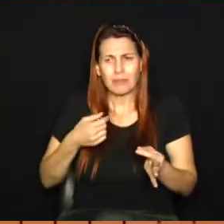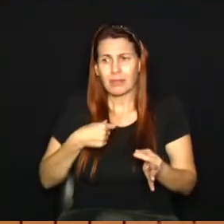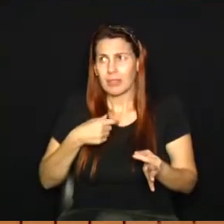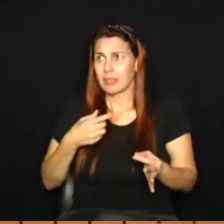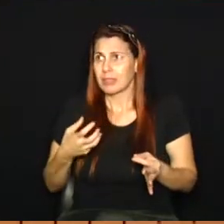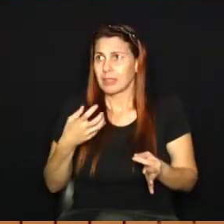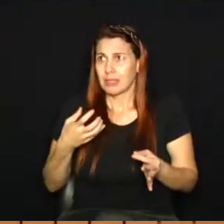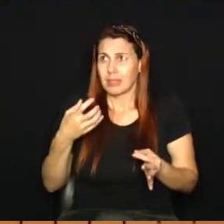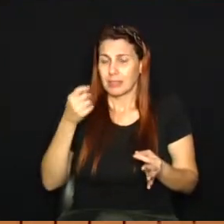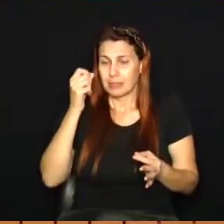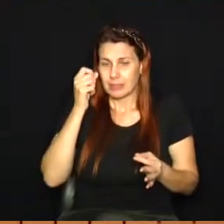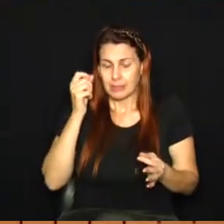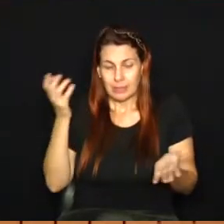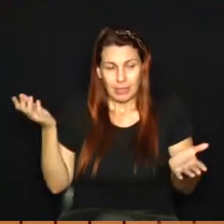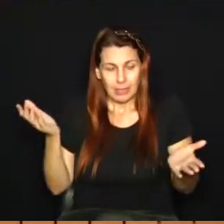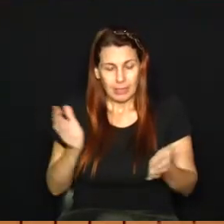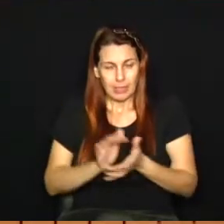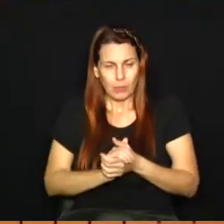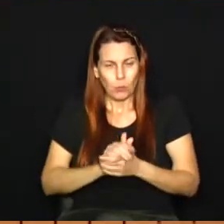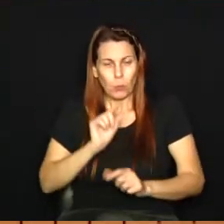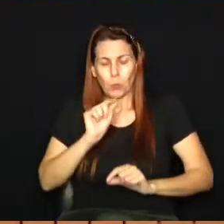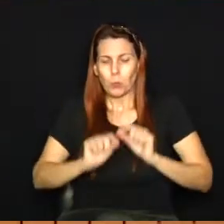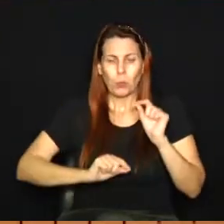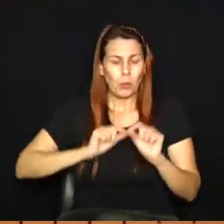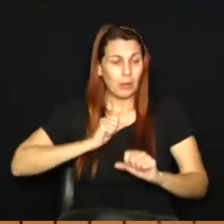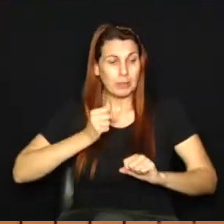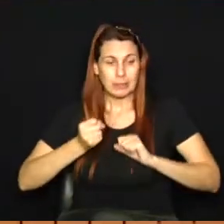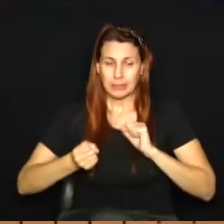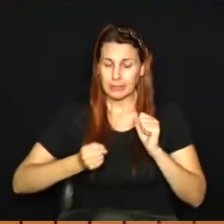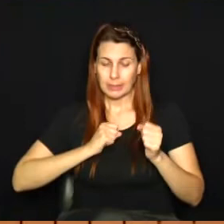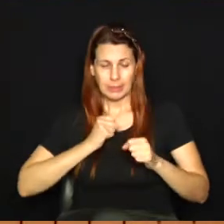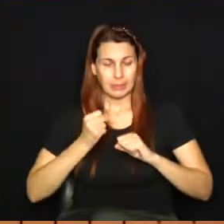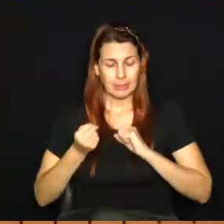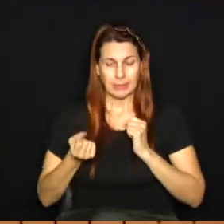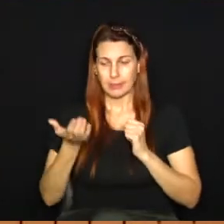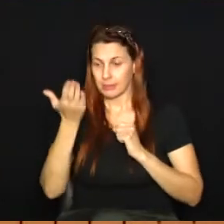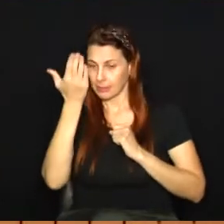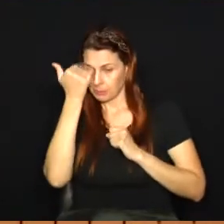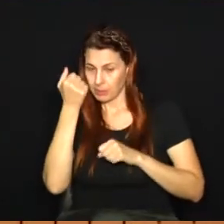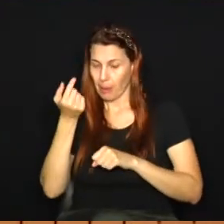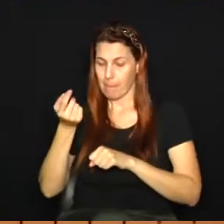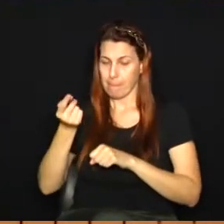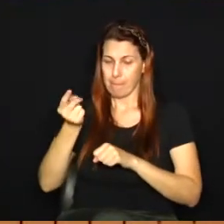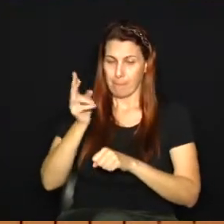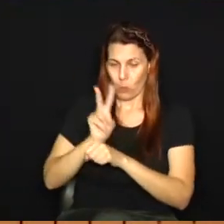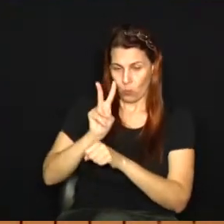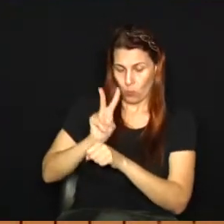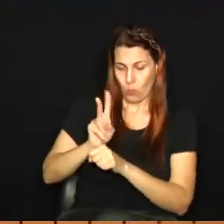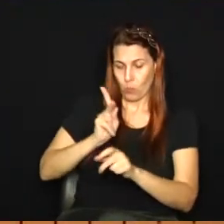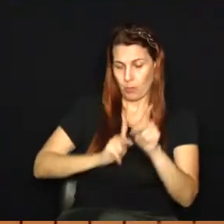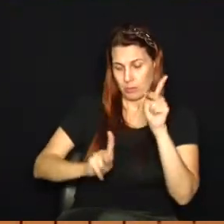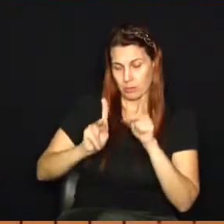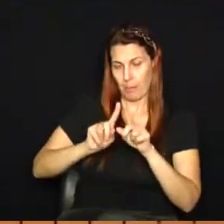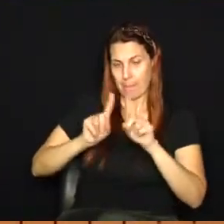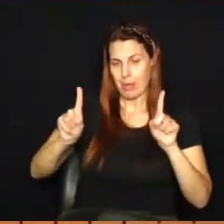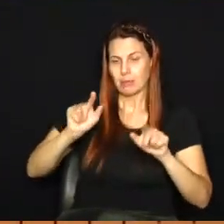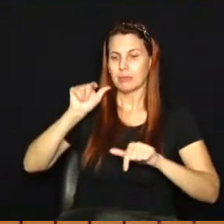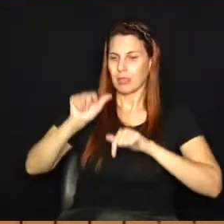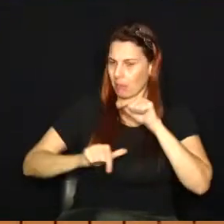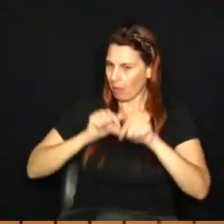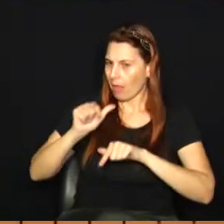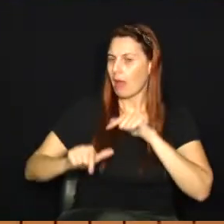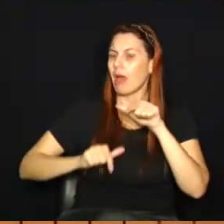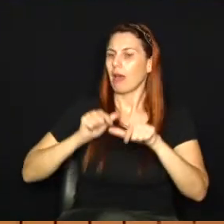expectativa, eu sabia que muito mais que cuidar do povo, eu tinha uma obra para fazer lá. E